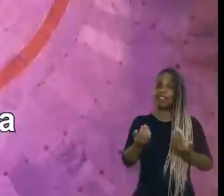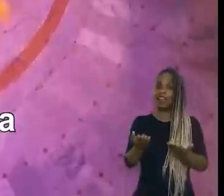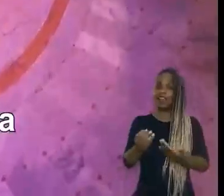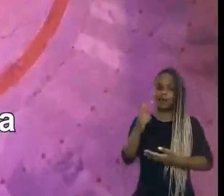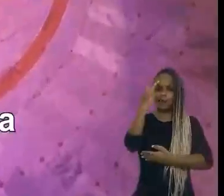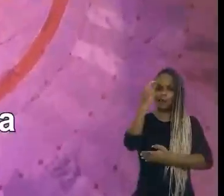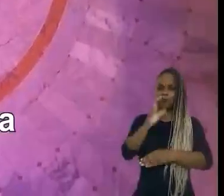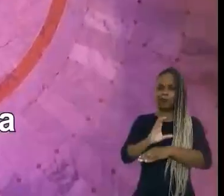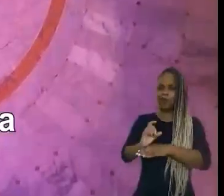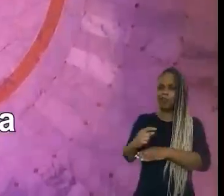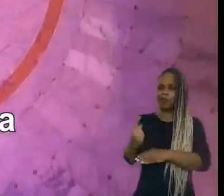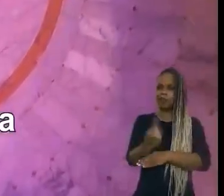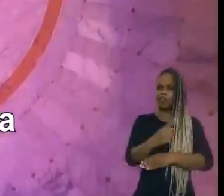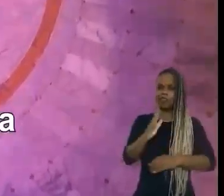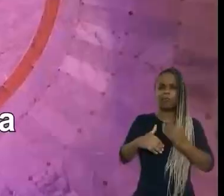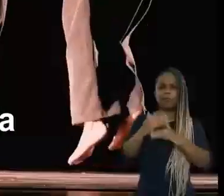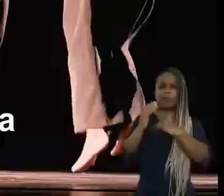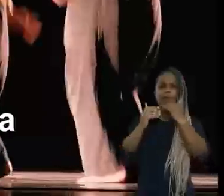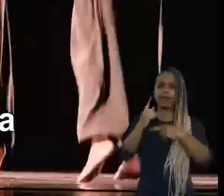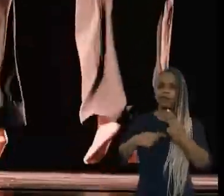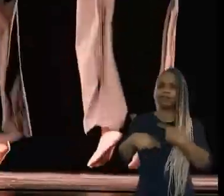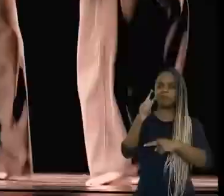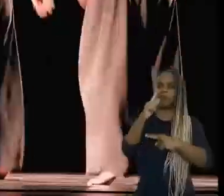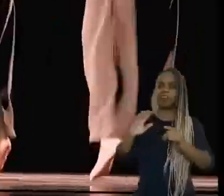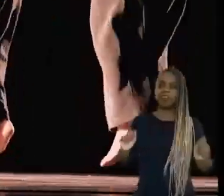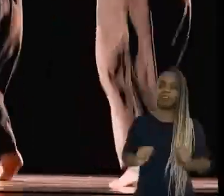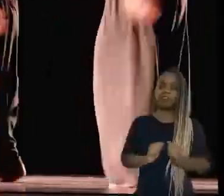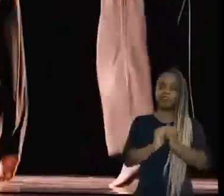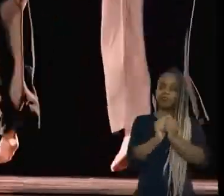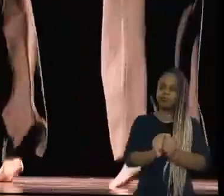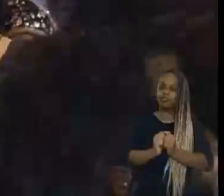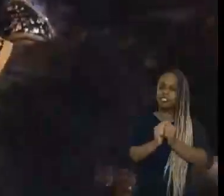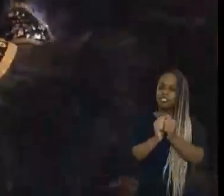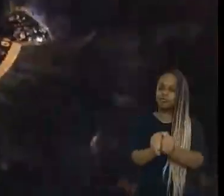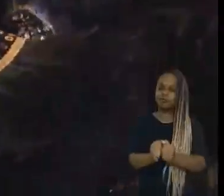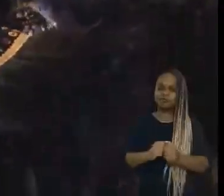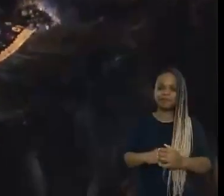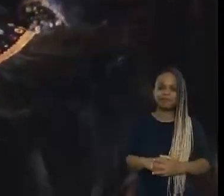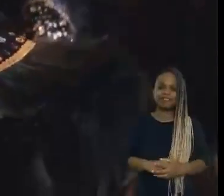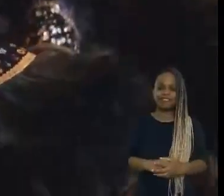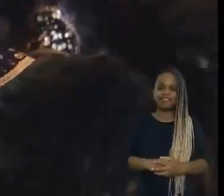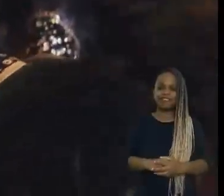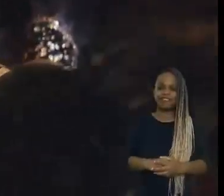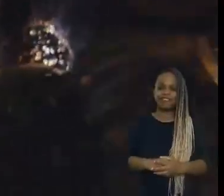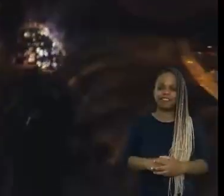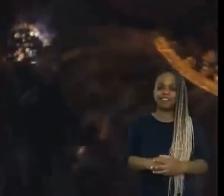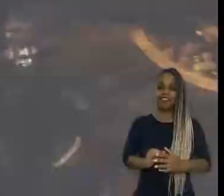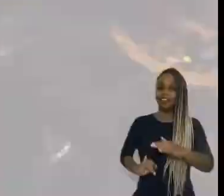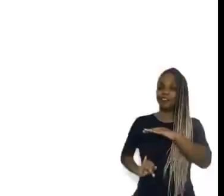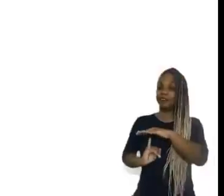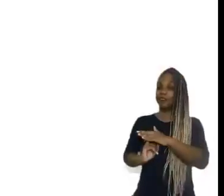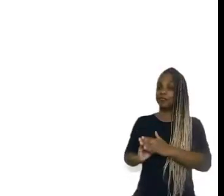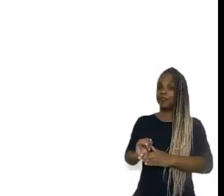é valorizando a cultura que crescemos e evoluímos juntos.